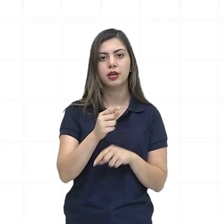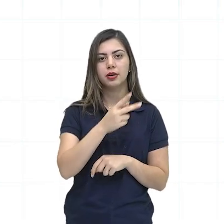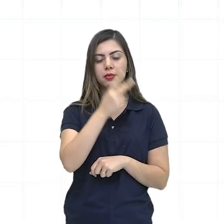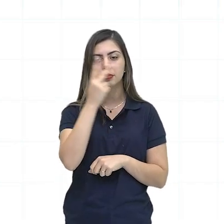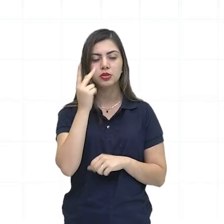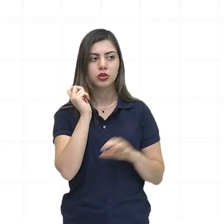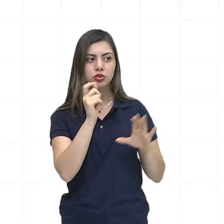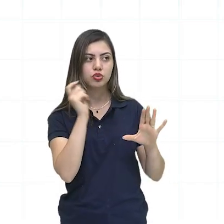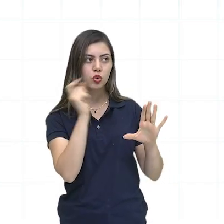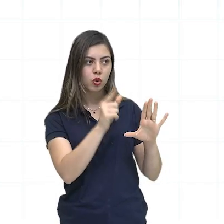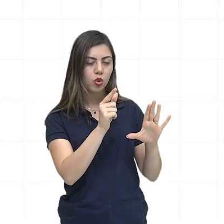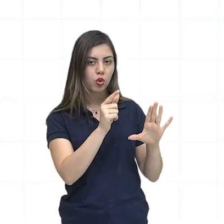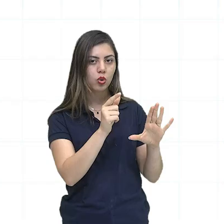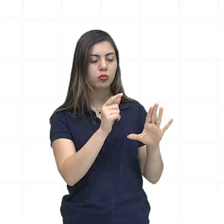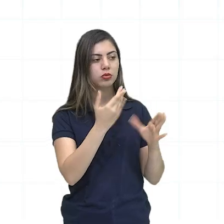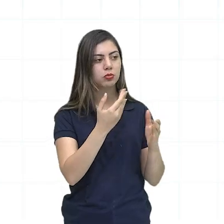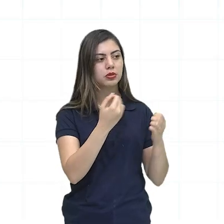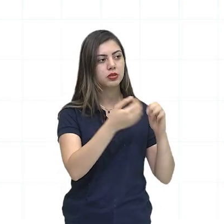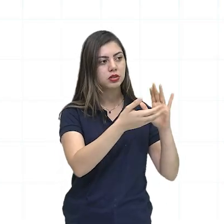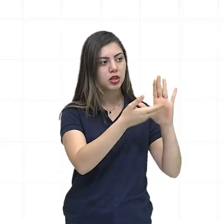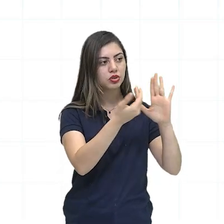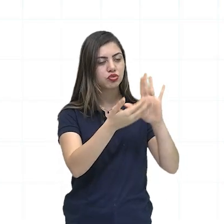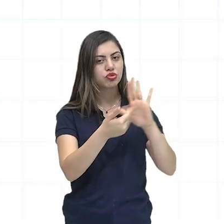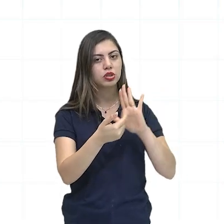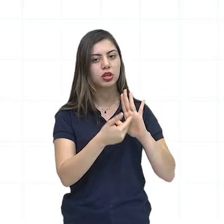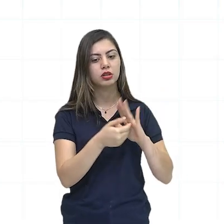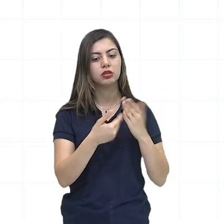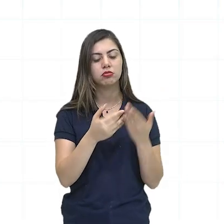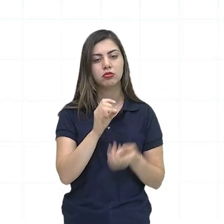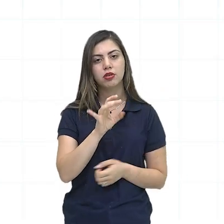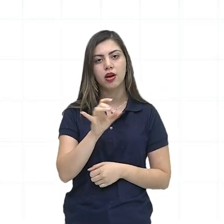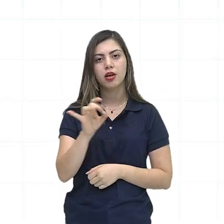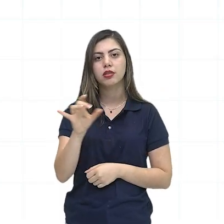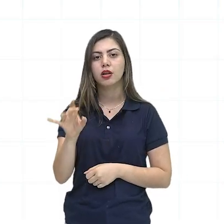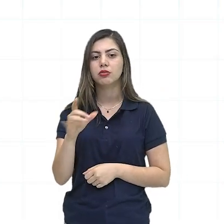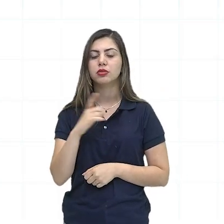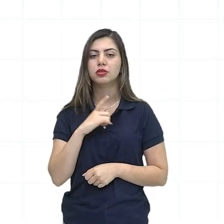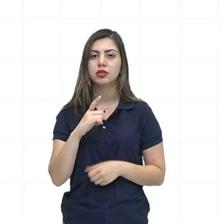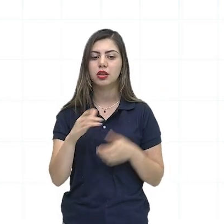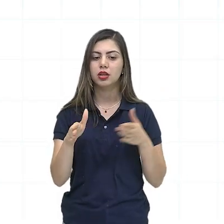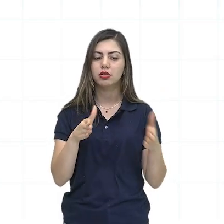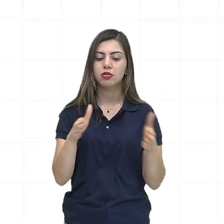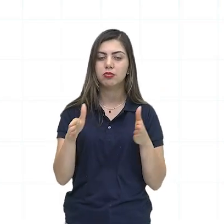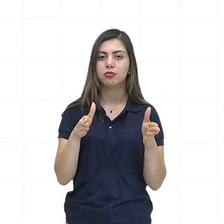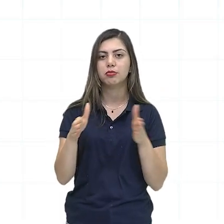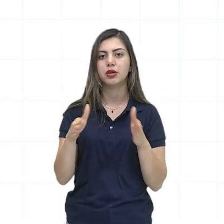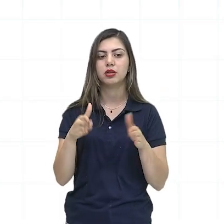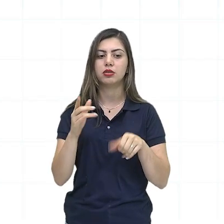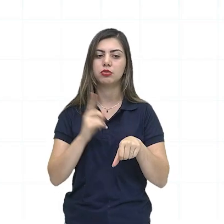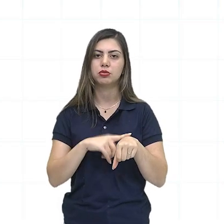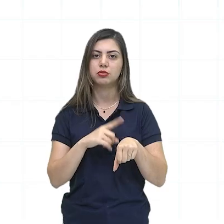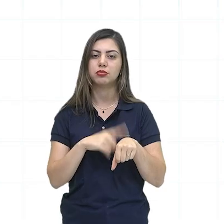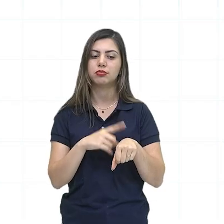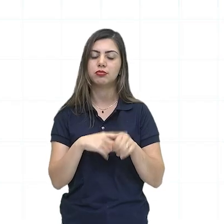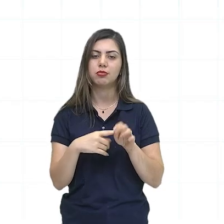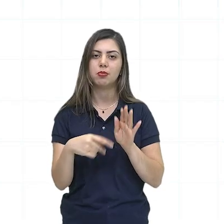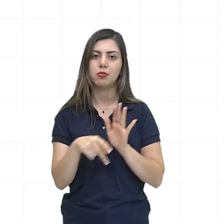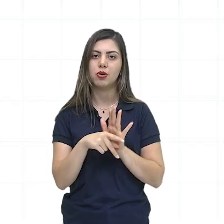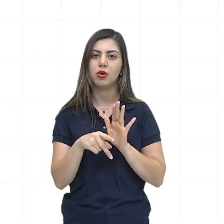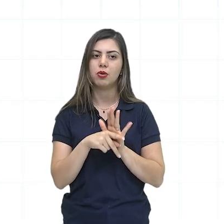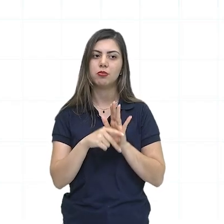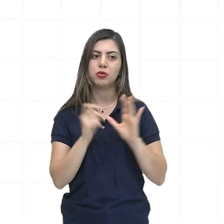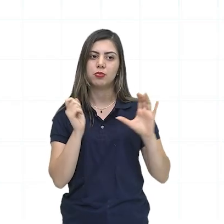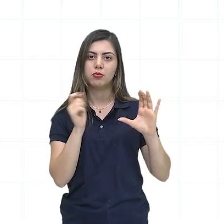Então, cada jogador vai ter ali o seu momento. Tá? Não dá para jogar um atrás do outro, até porque cada um